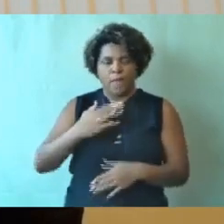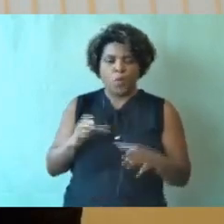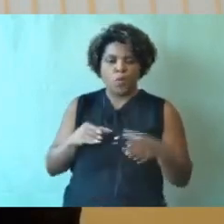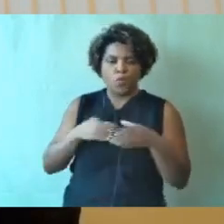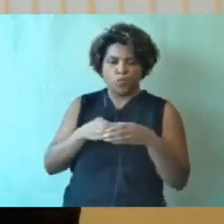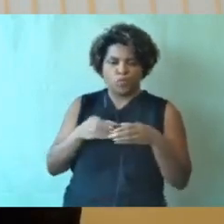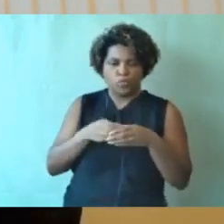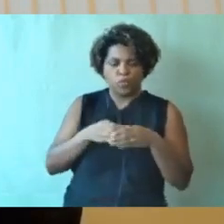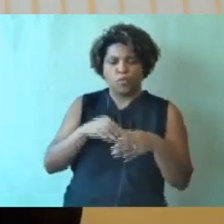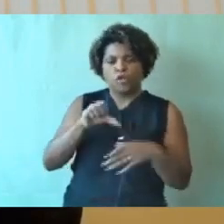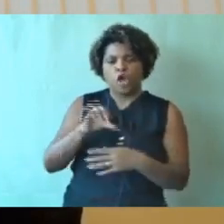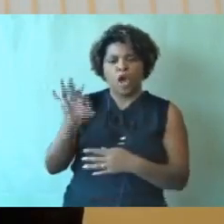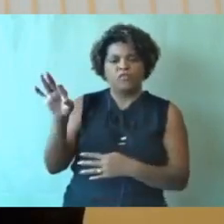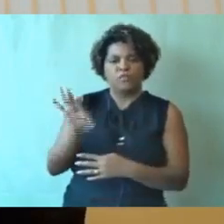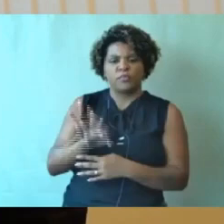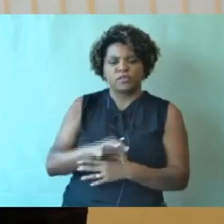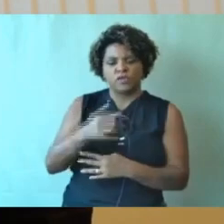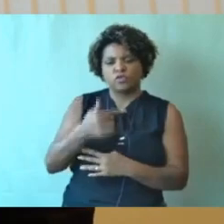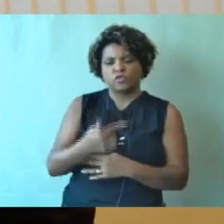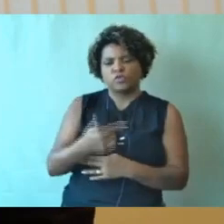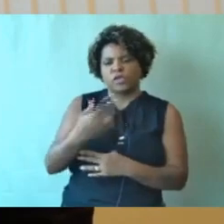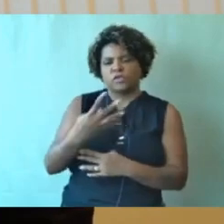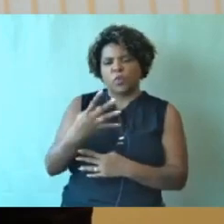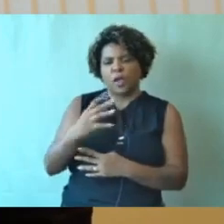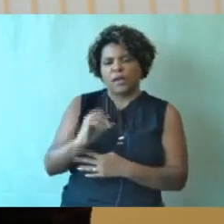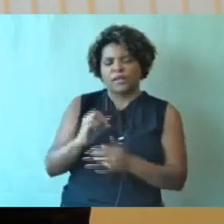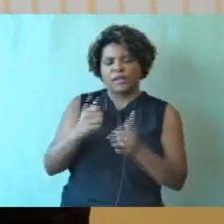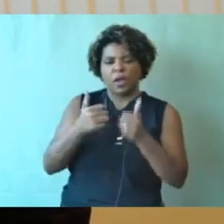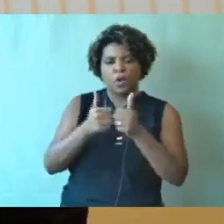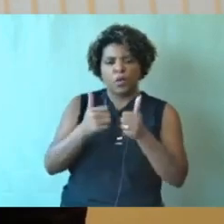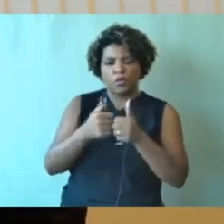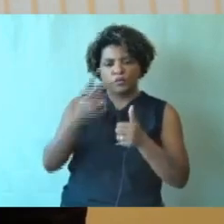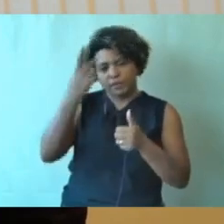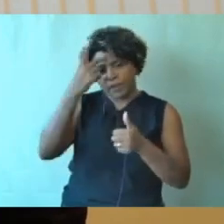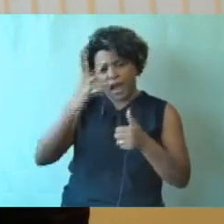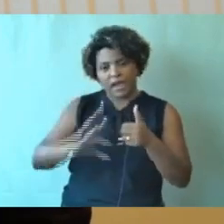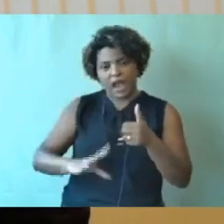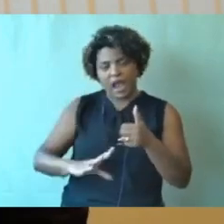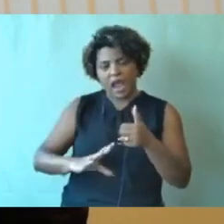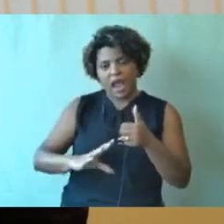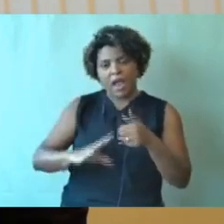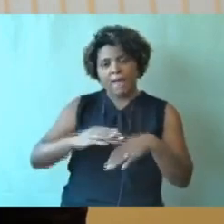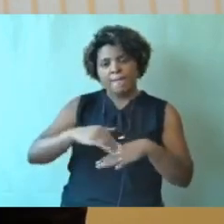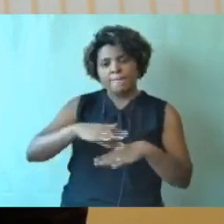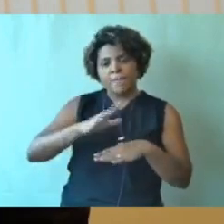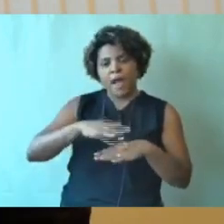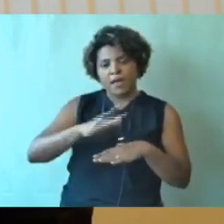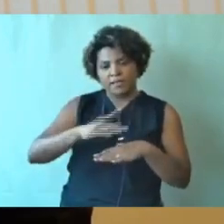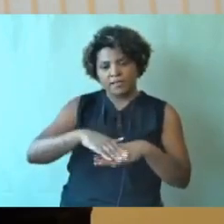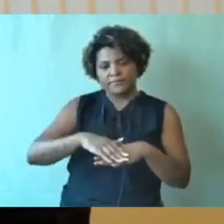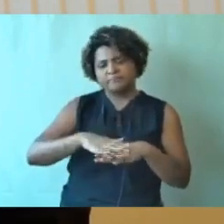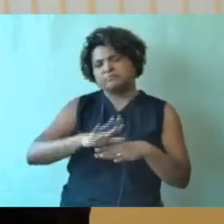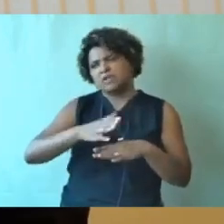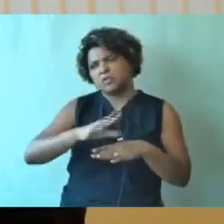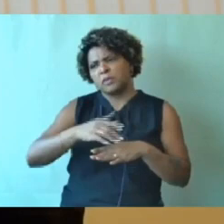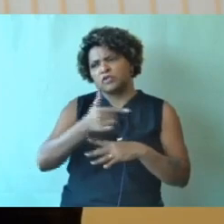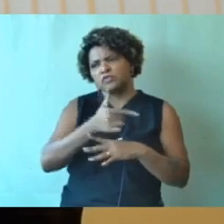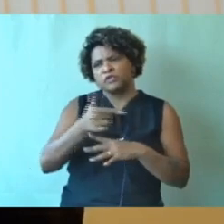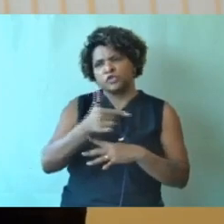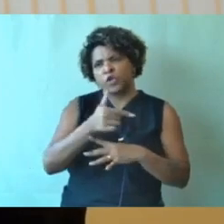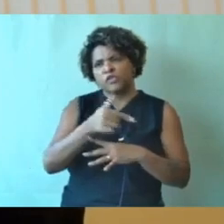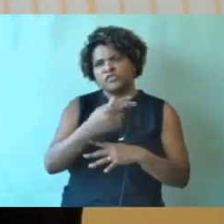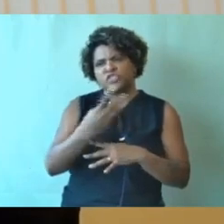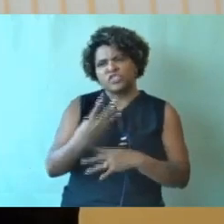comprar 9% de 240 carros para acréscimo, aproximadamente 22, 23 carros de acréscimo. E os carros